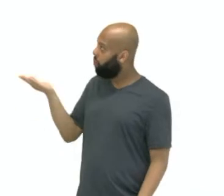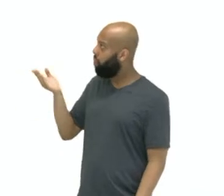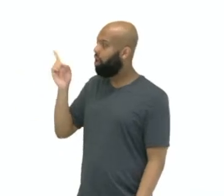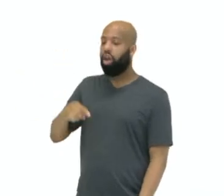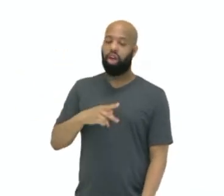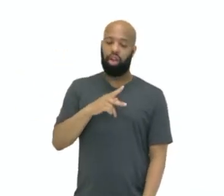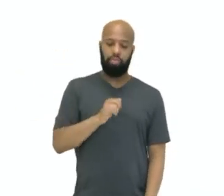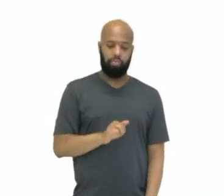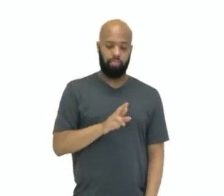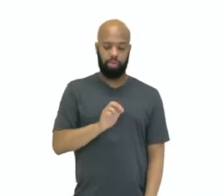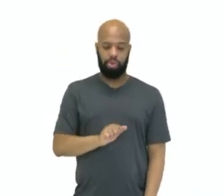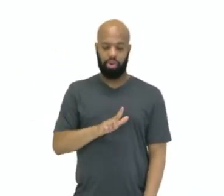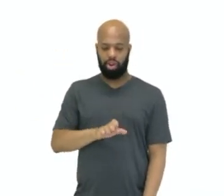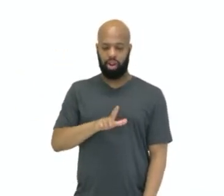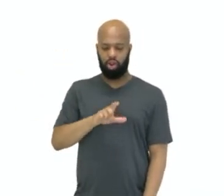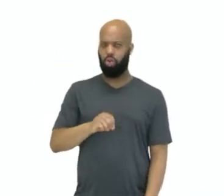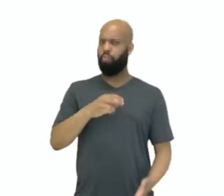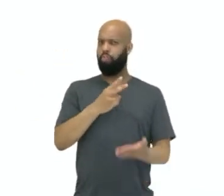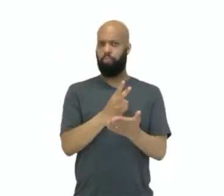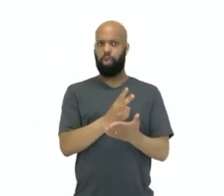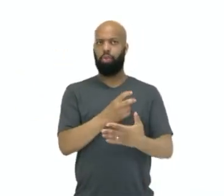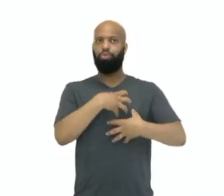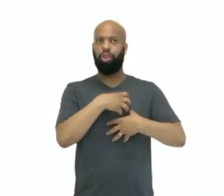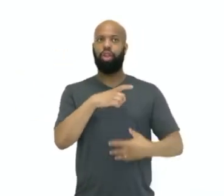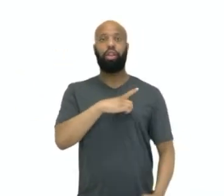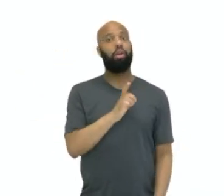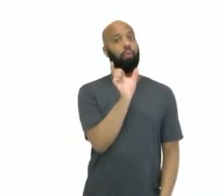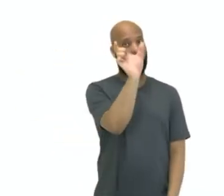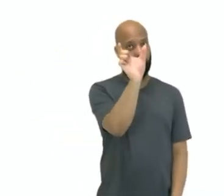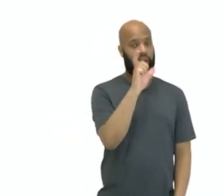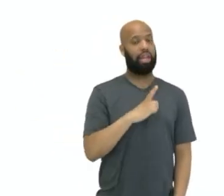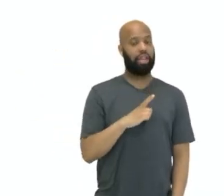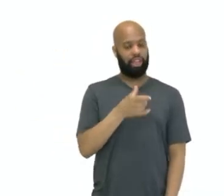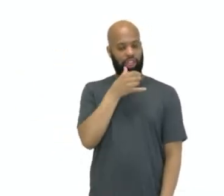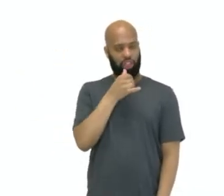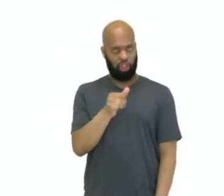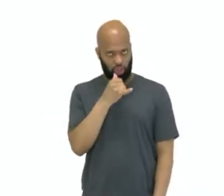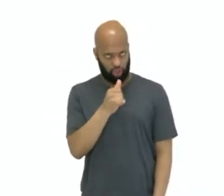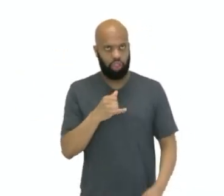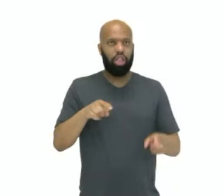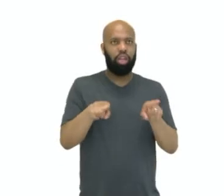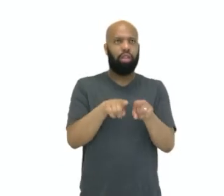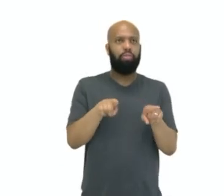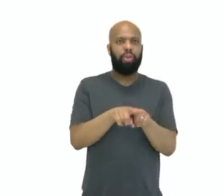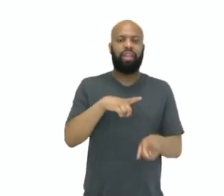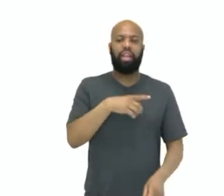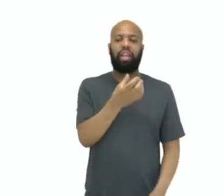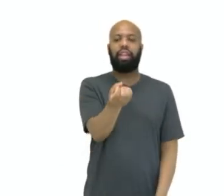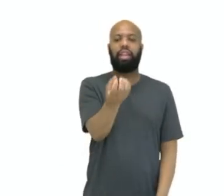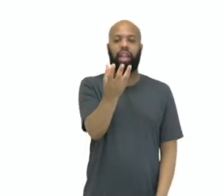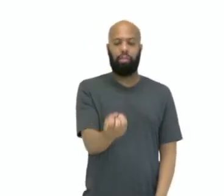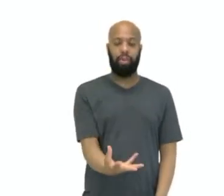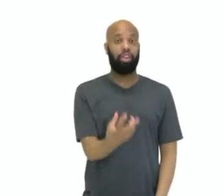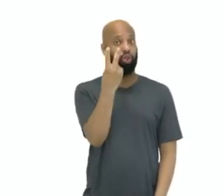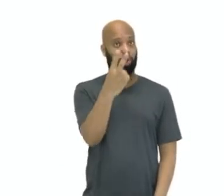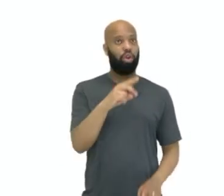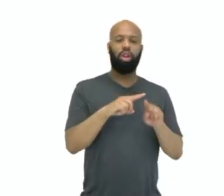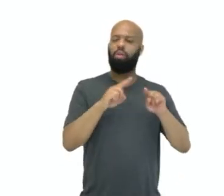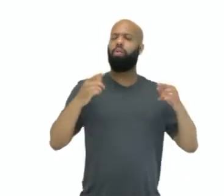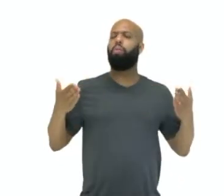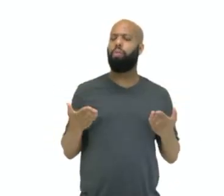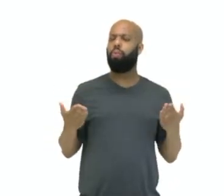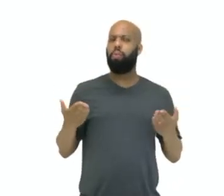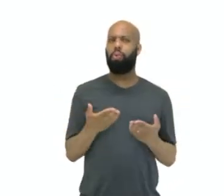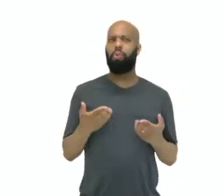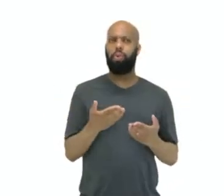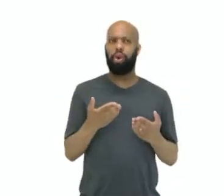elétrica, nós temos os fios que conduzem e nós temos 2 lâmpadas, muito semelhante com o exemplo anterior. Só que agora nós